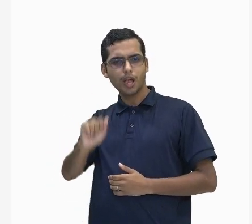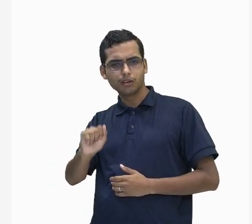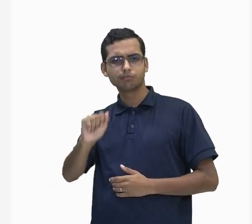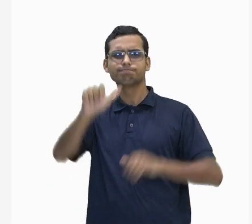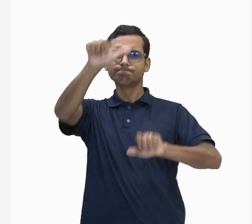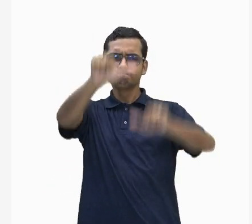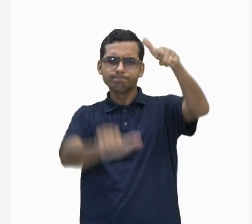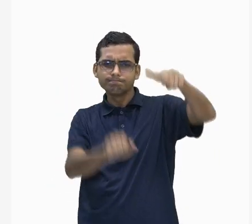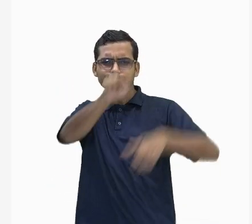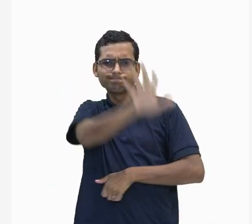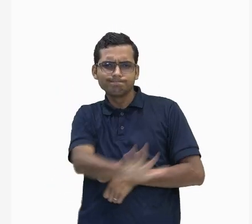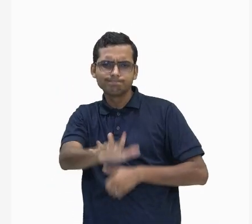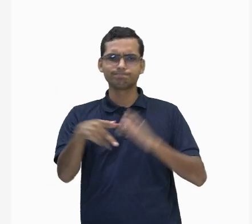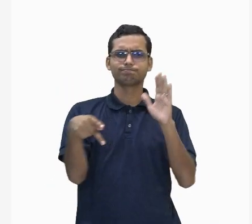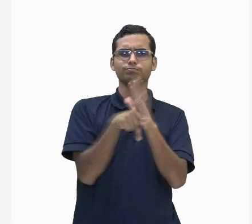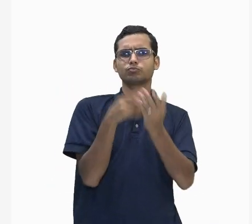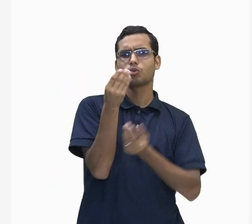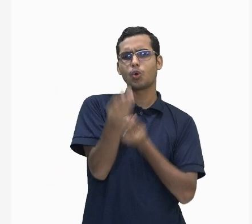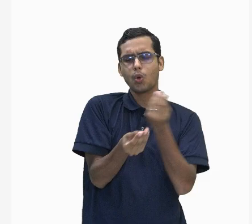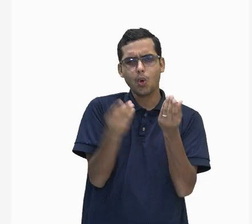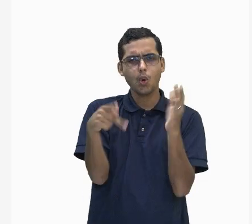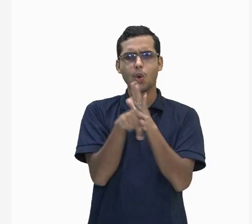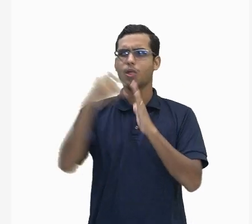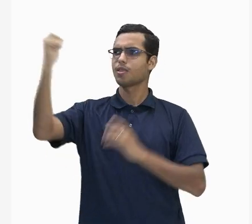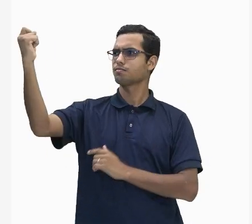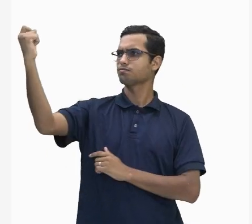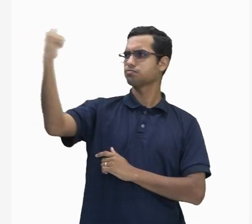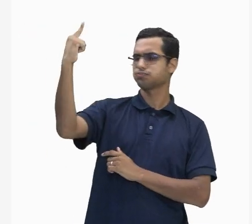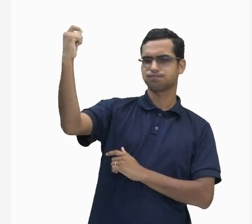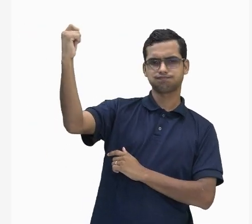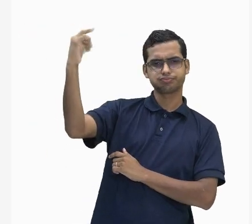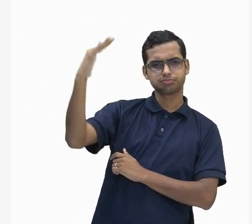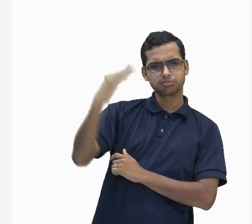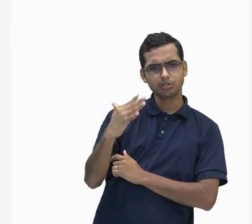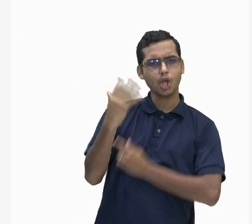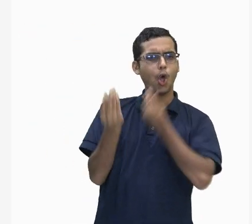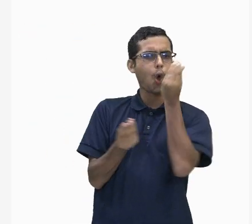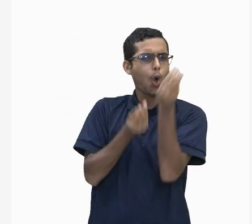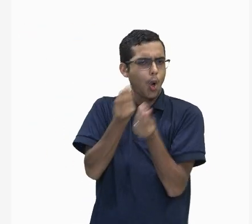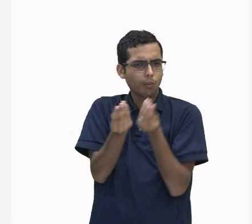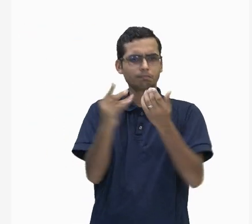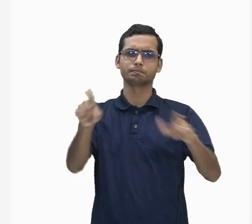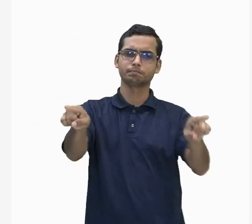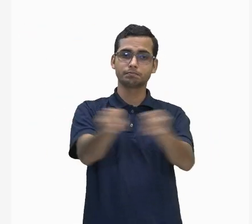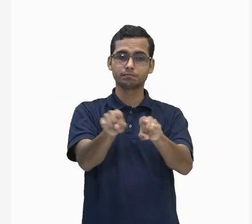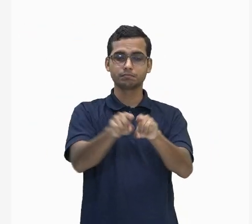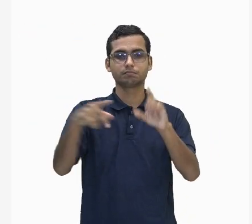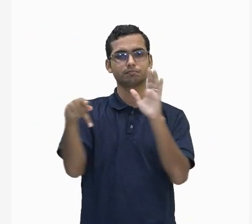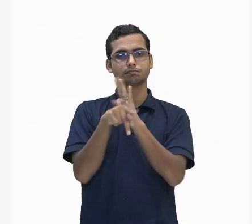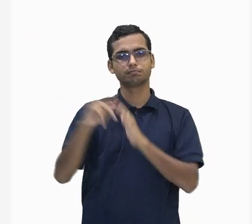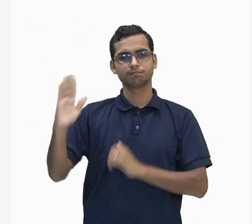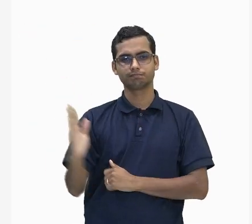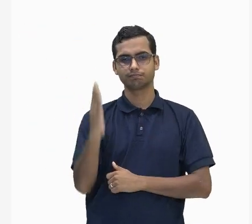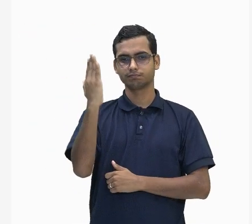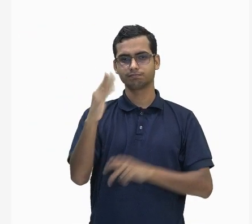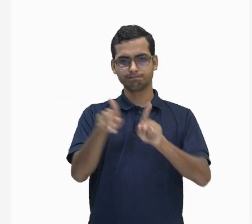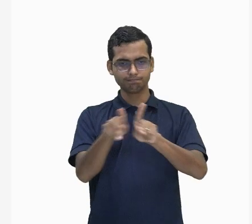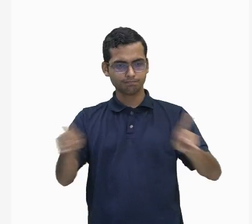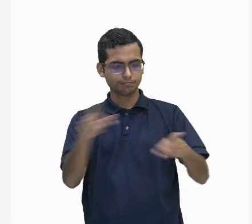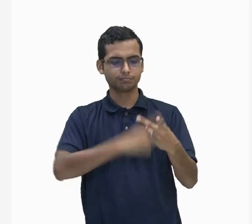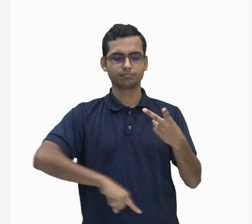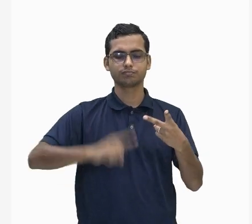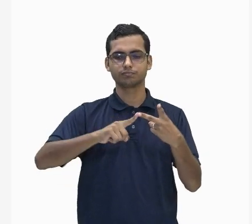ótica, uma análise geral sobre o comportamento da luz, espelhos planos e